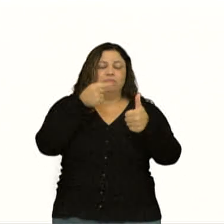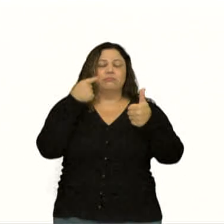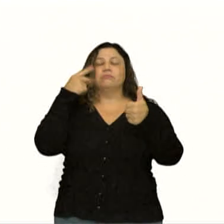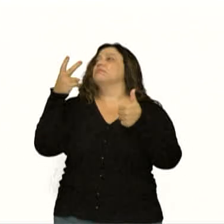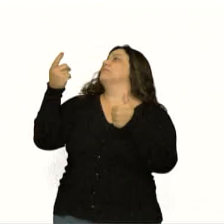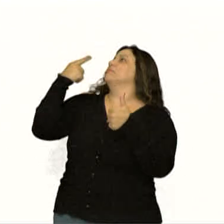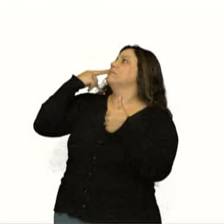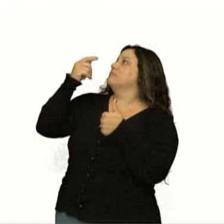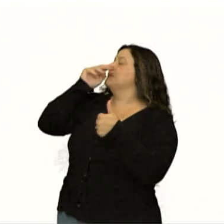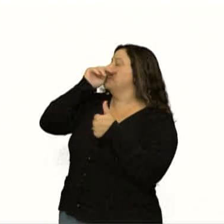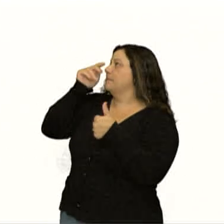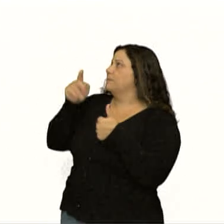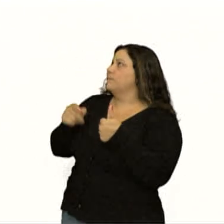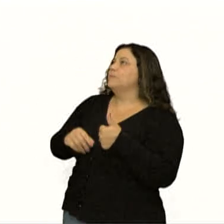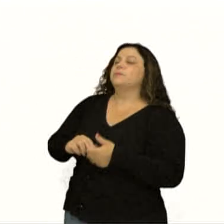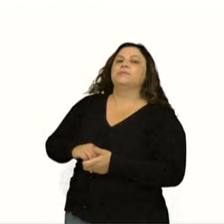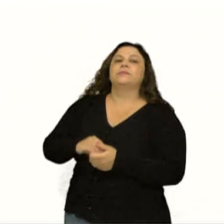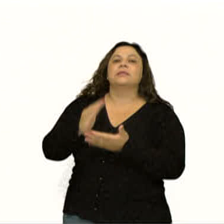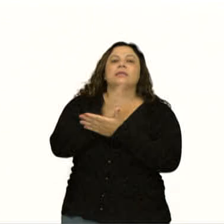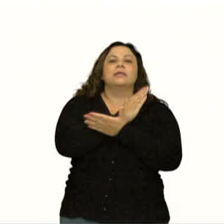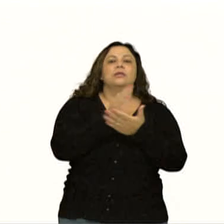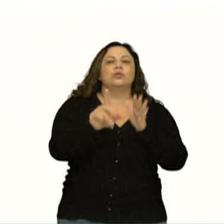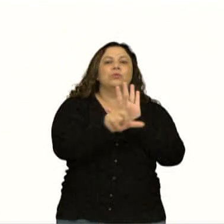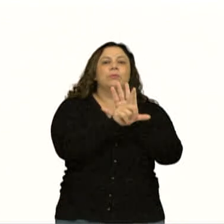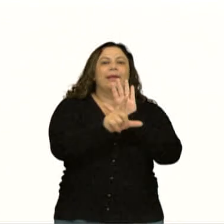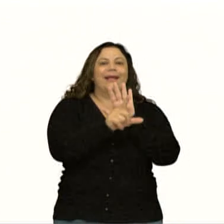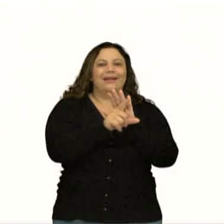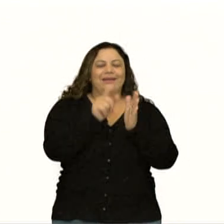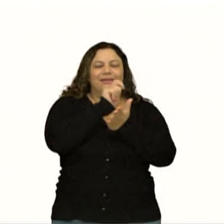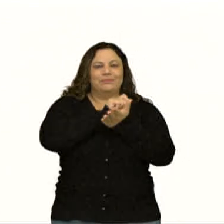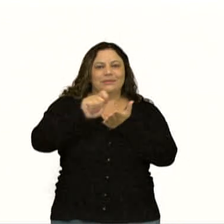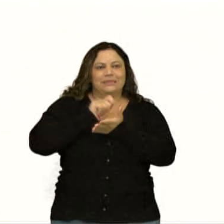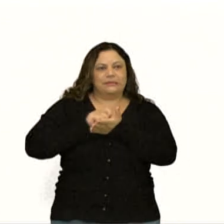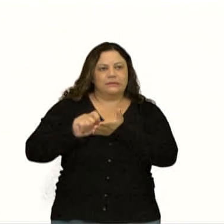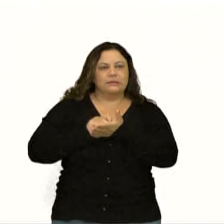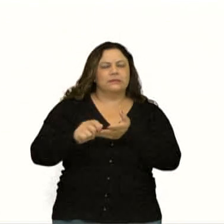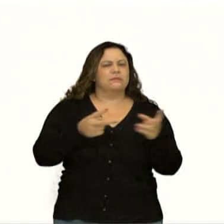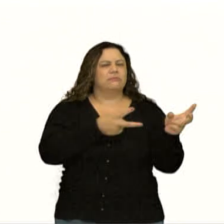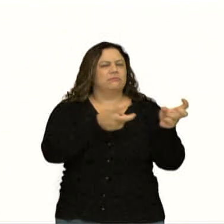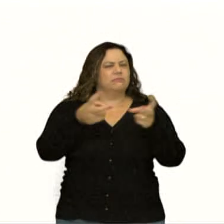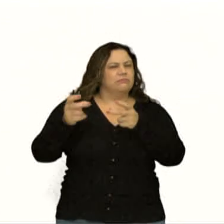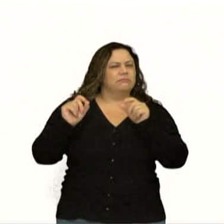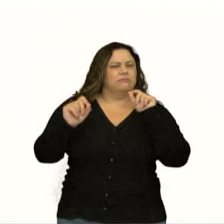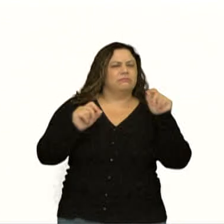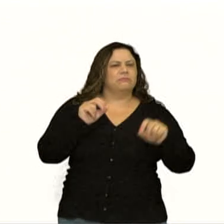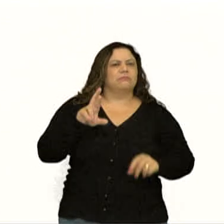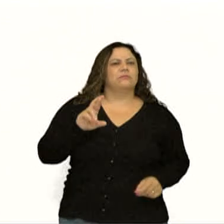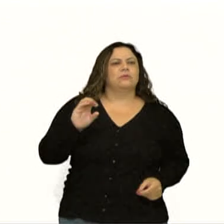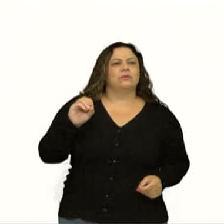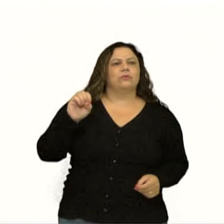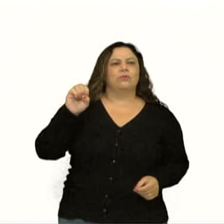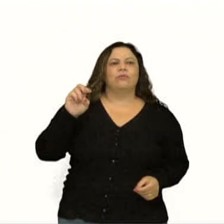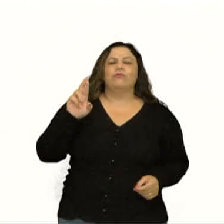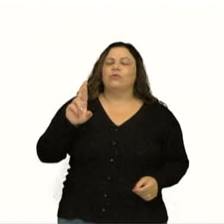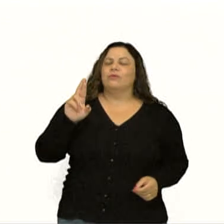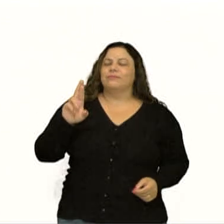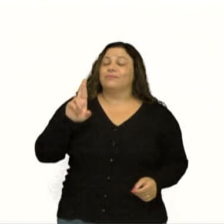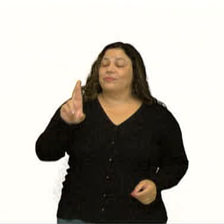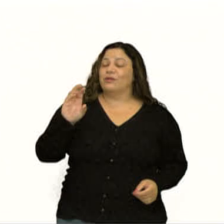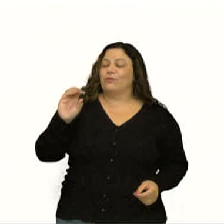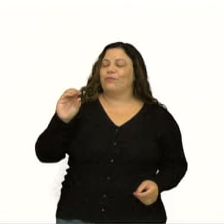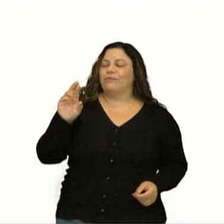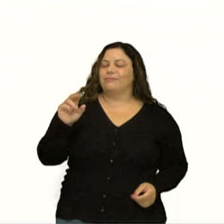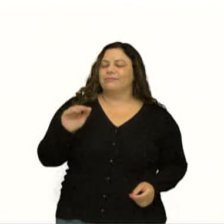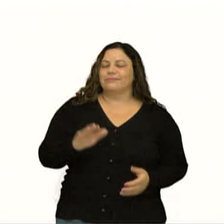cada uma das partes que divide uma lei, um escrito forense. Vamos observar aqui, ó. Na Declaração Universal dos Direitos, listado